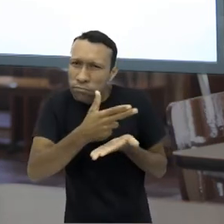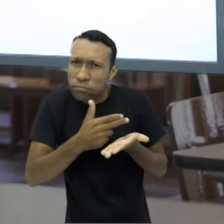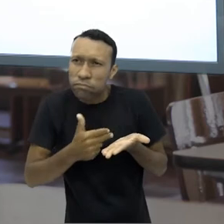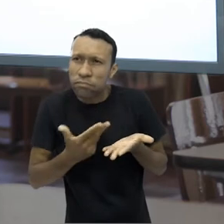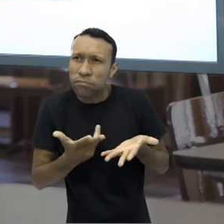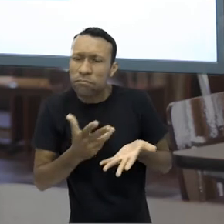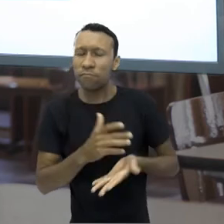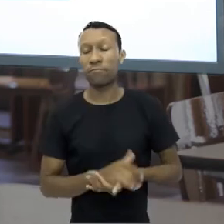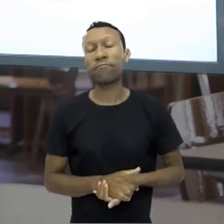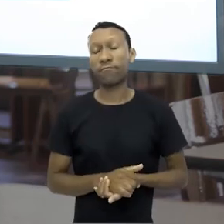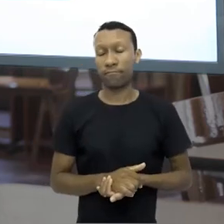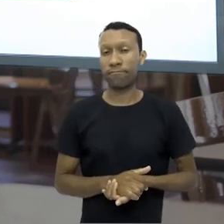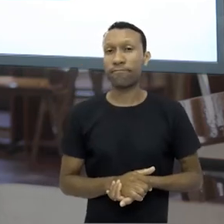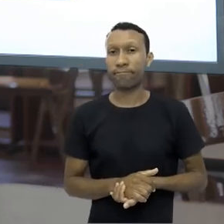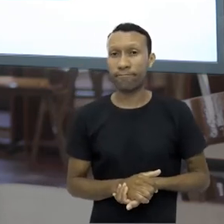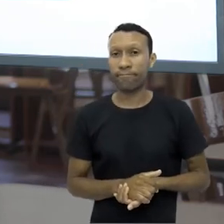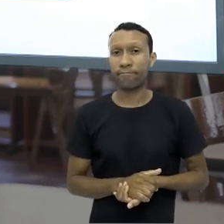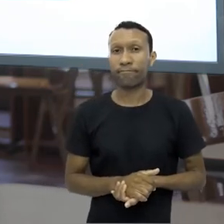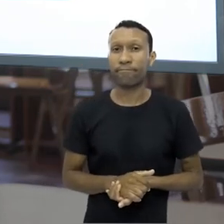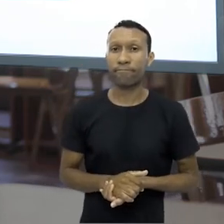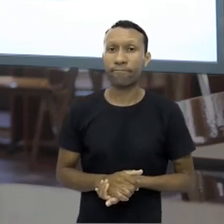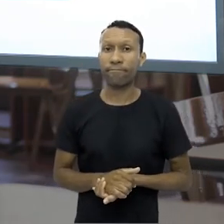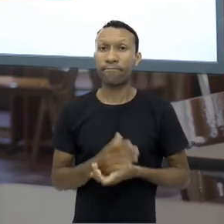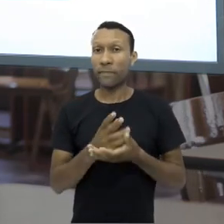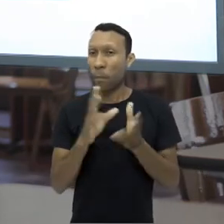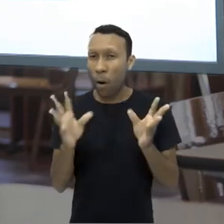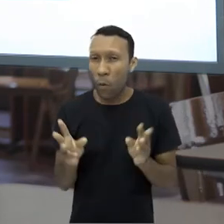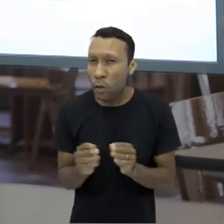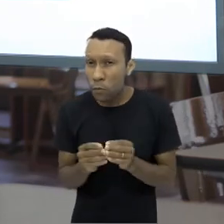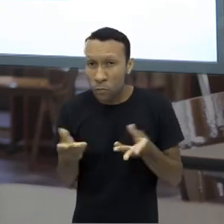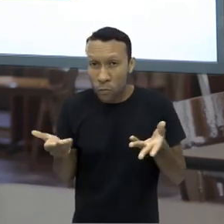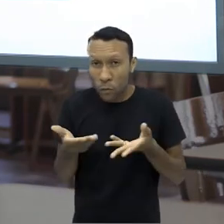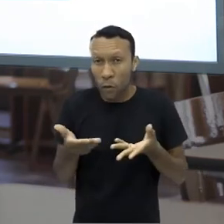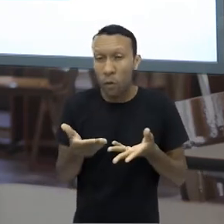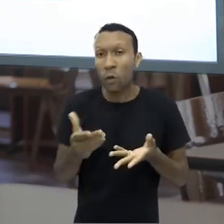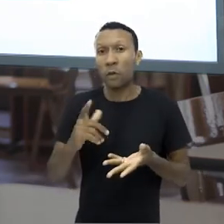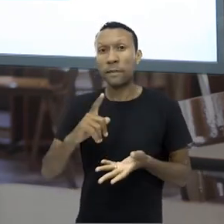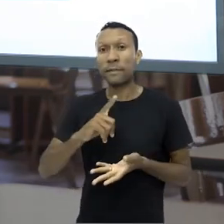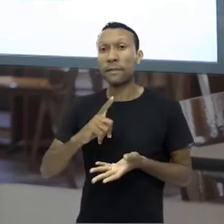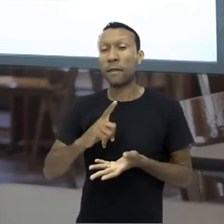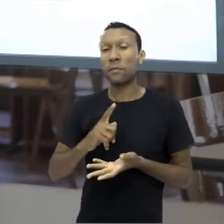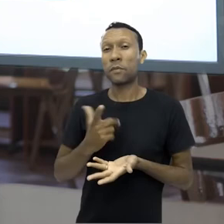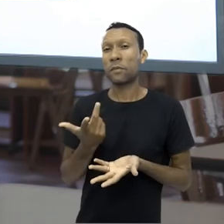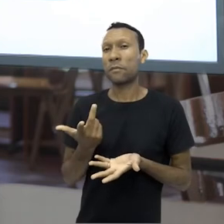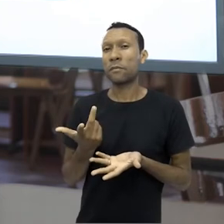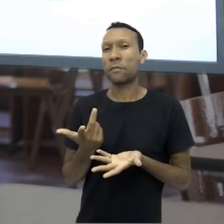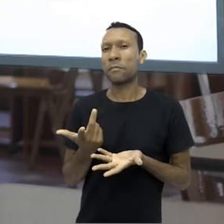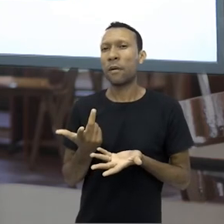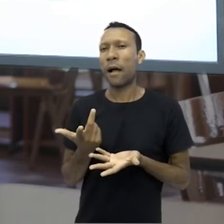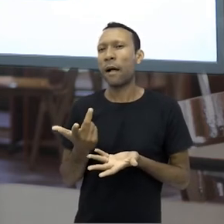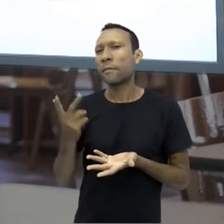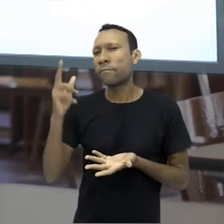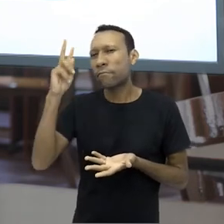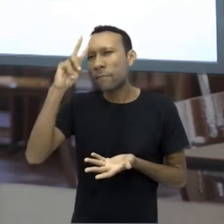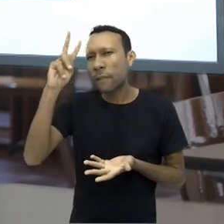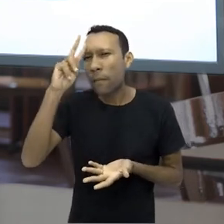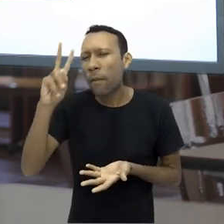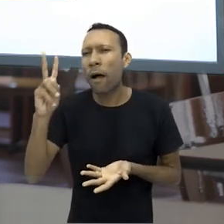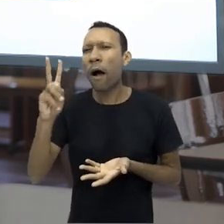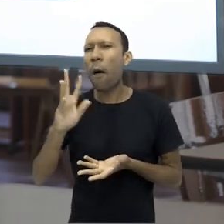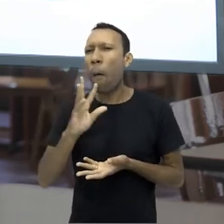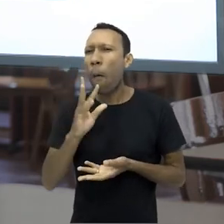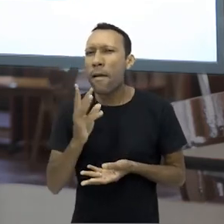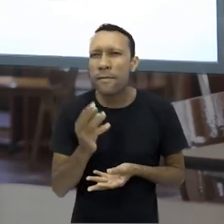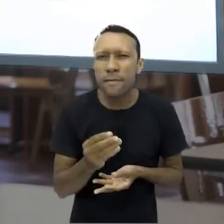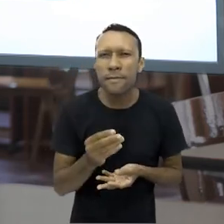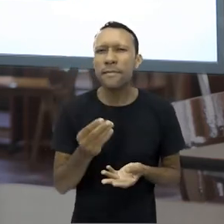ficarem diferentes, tá certo, pessoal? Aí, ó, para a gente finalizar a nossa aula de hoje, vamos trazer o conhecimento para